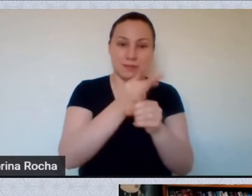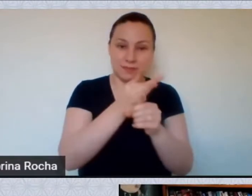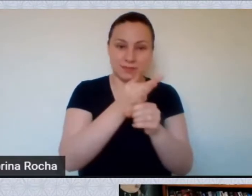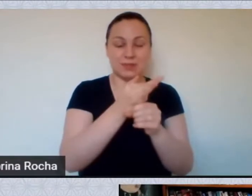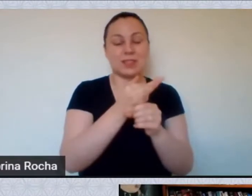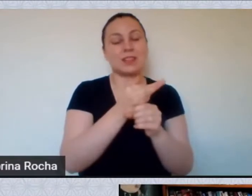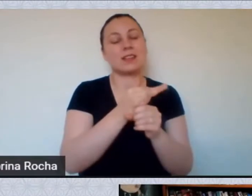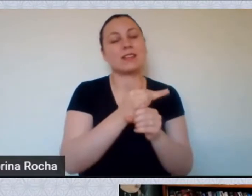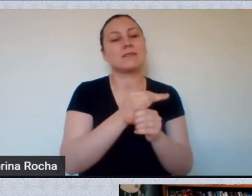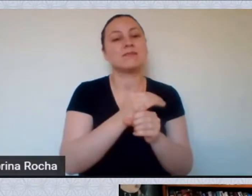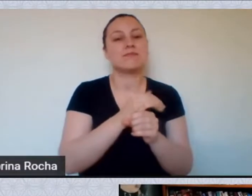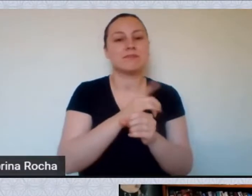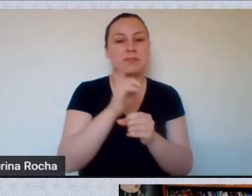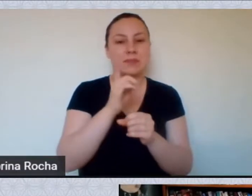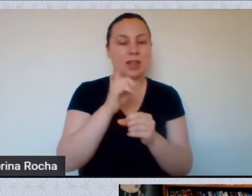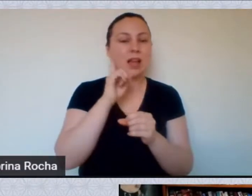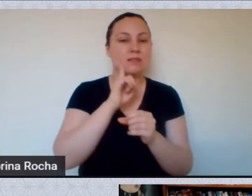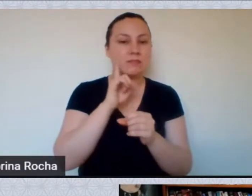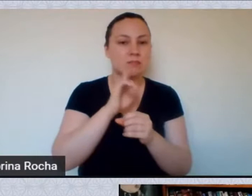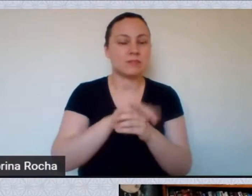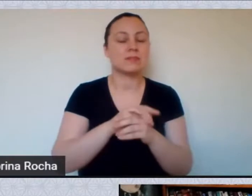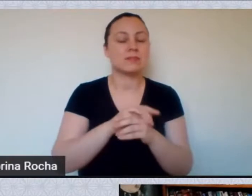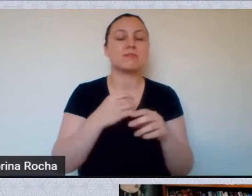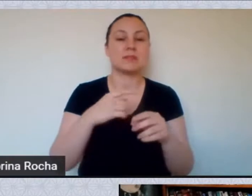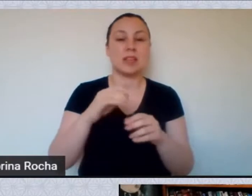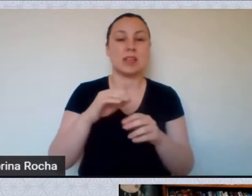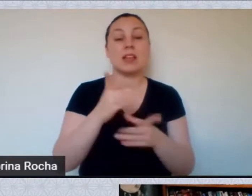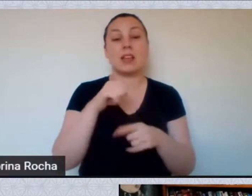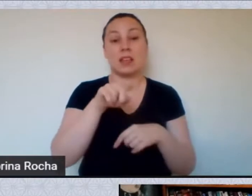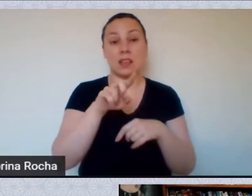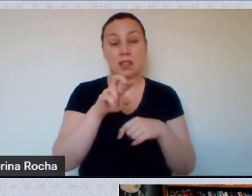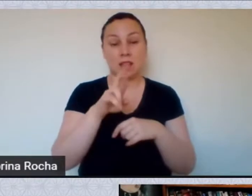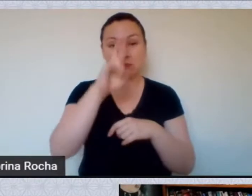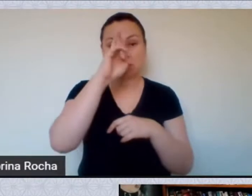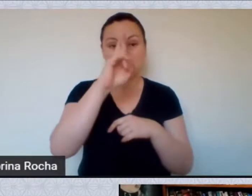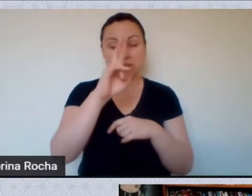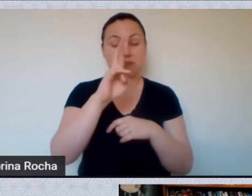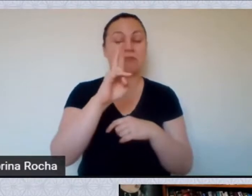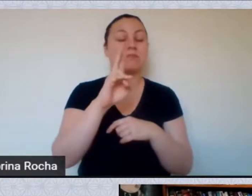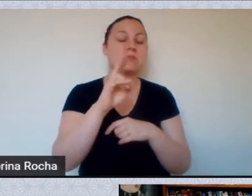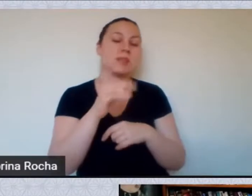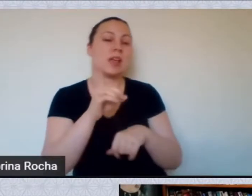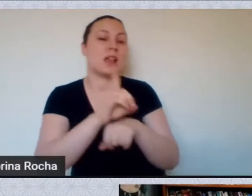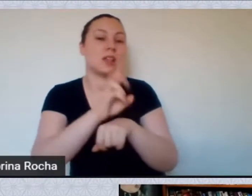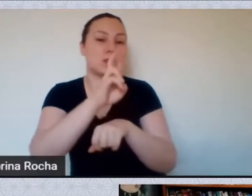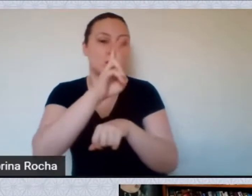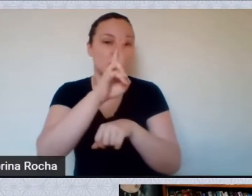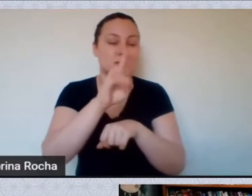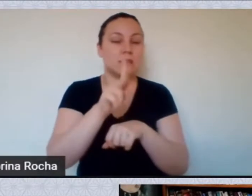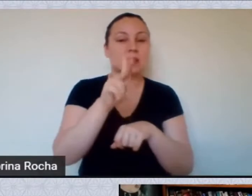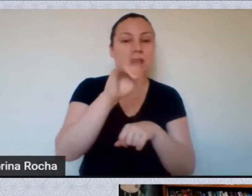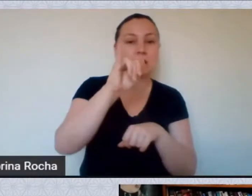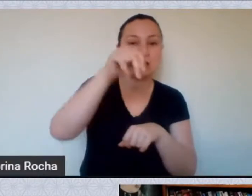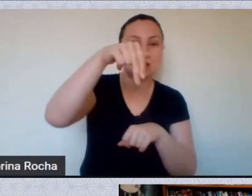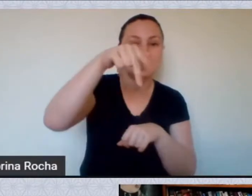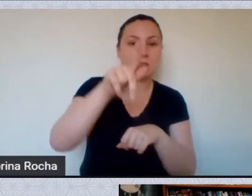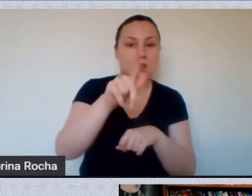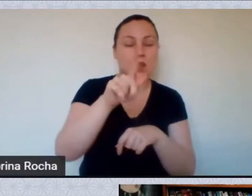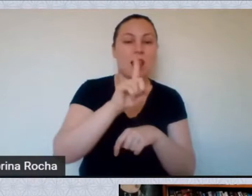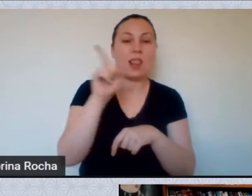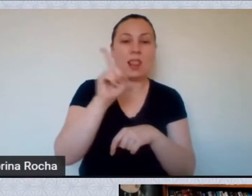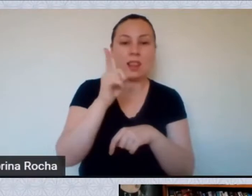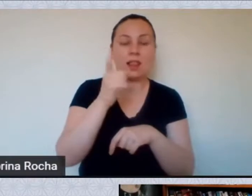onde fundou e dirige o Instituto de Engajamento Interdisciplinar, tem doutorado pelo King's College de Londres, é autor de mais de